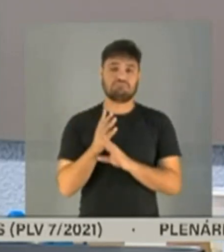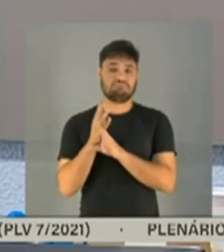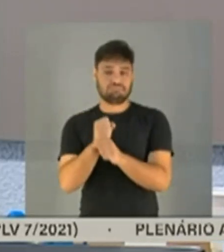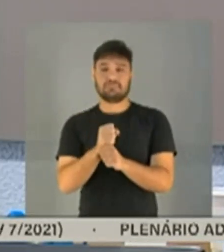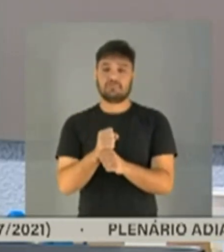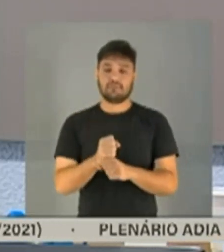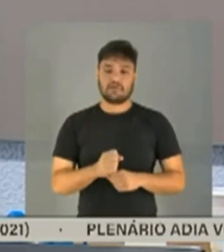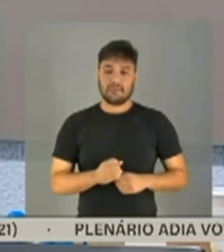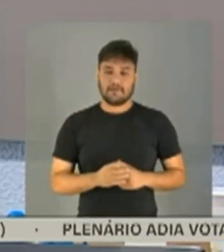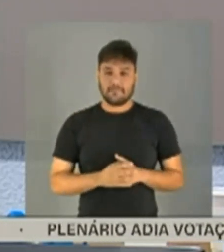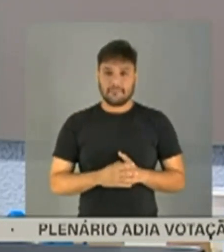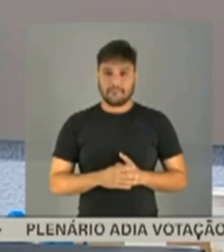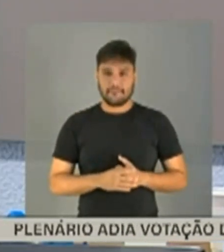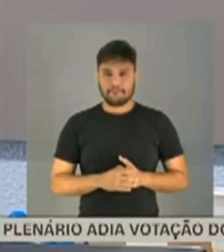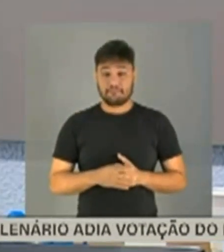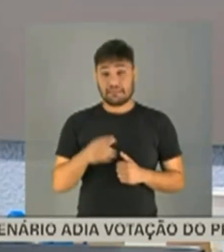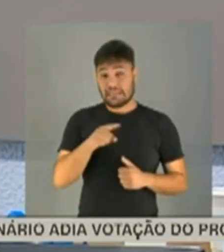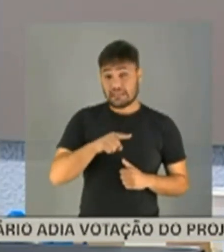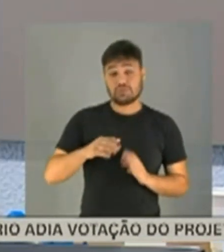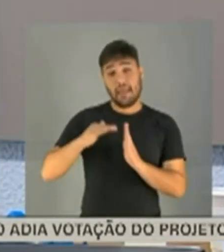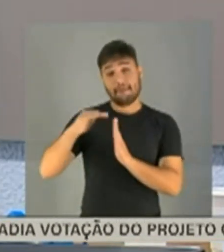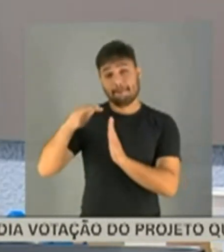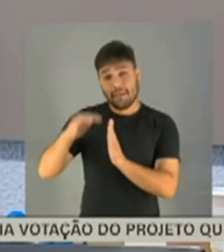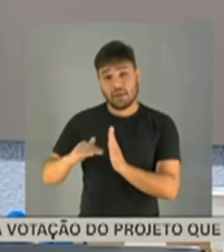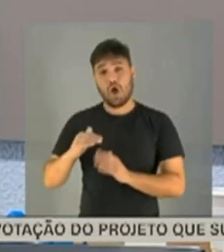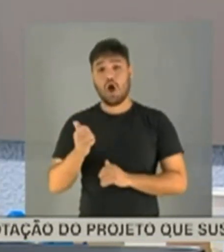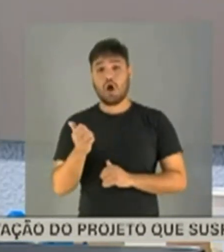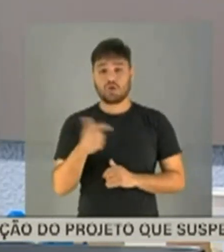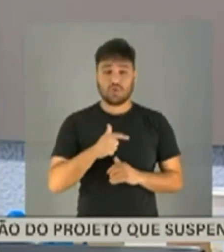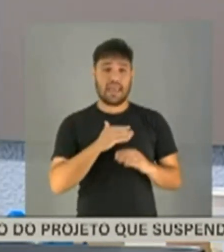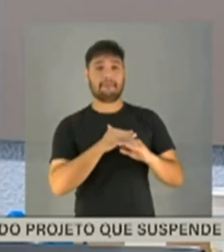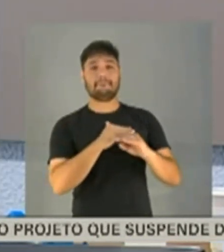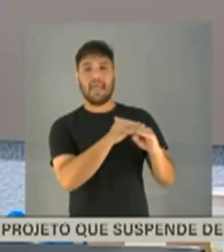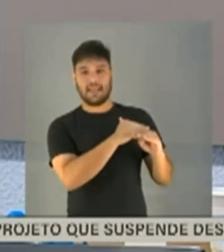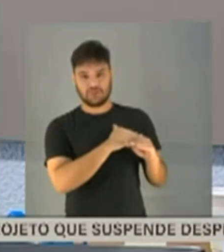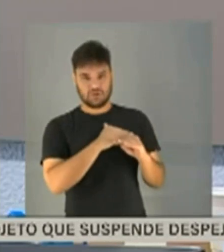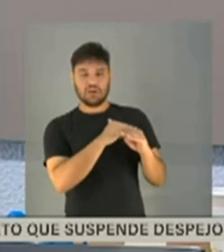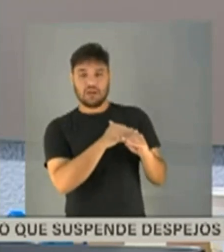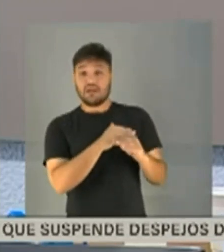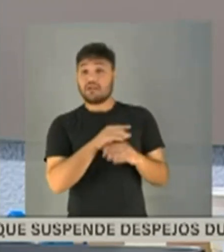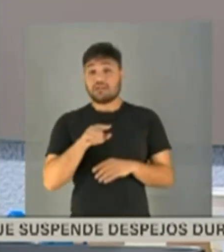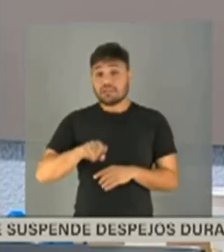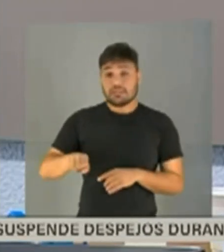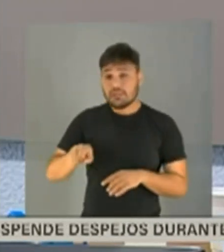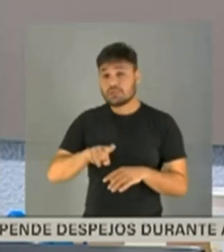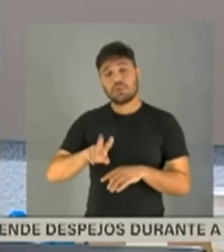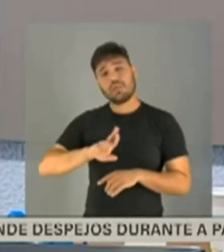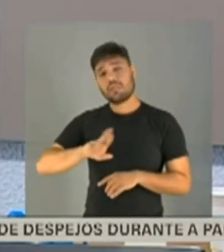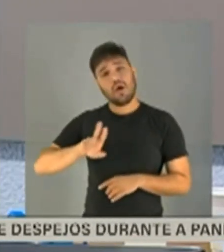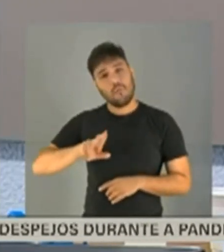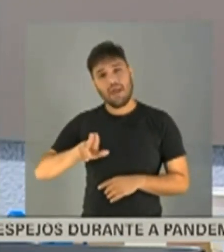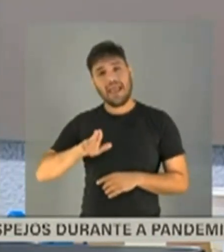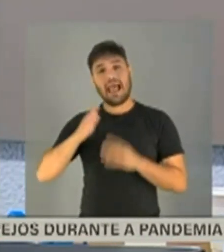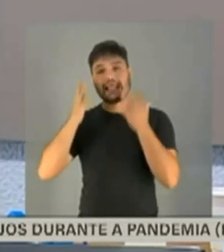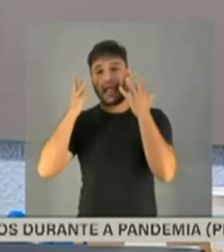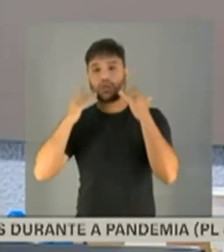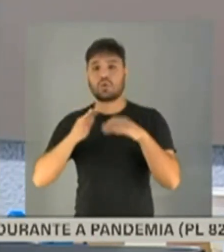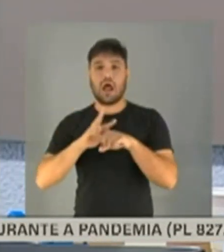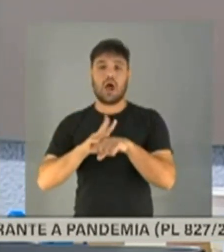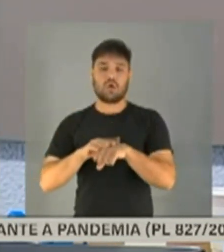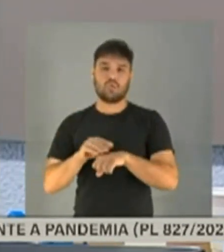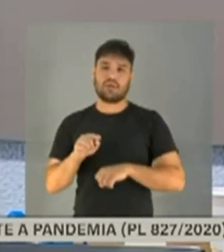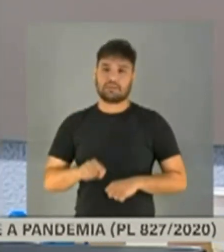exato. Isso é muito menos do que a mediana e não é esperado pela doença natural, pela